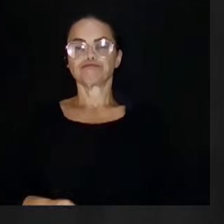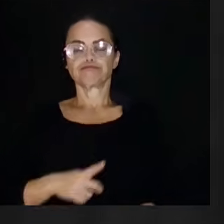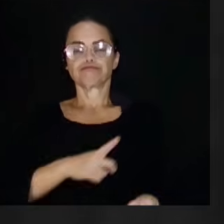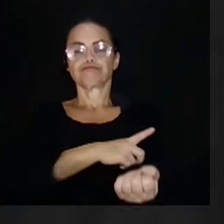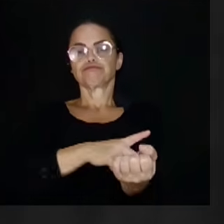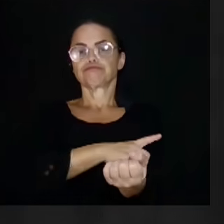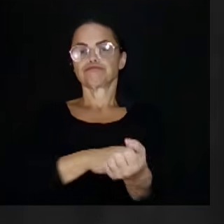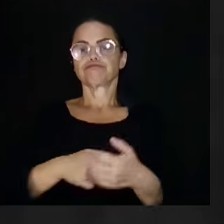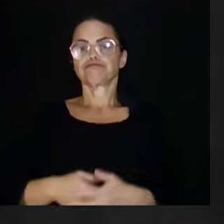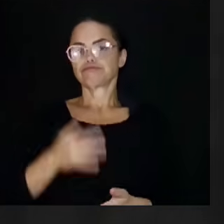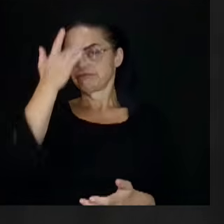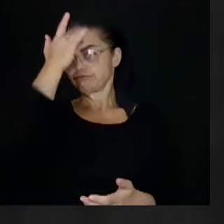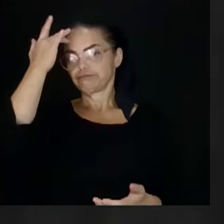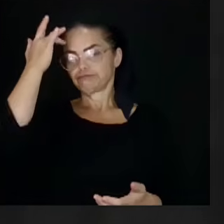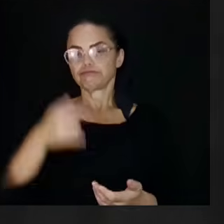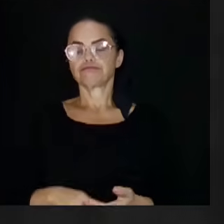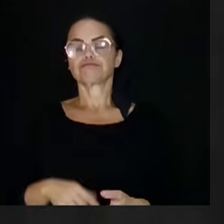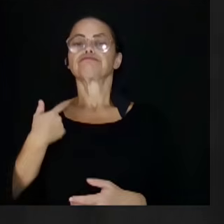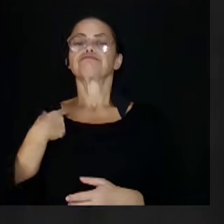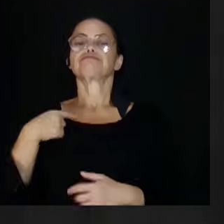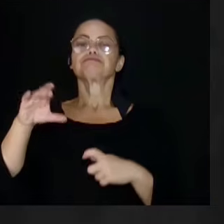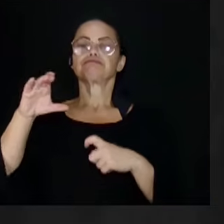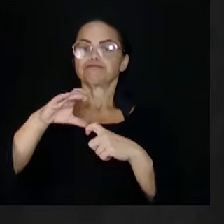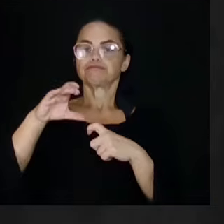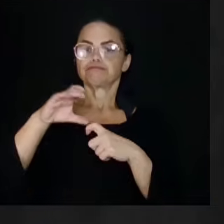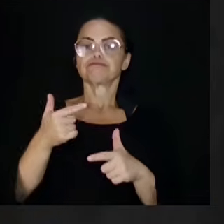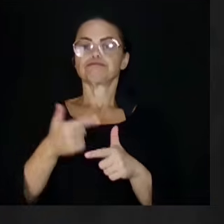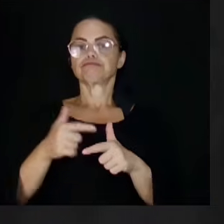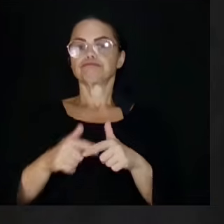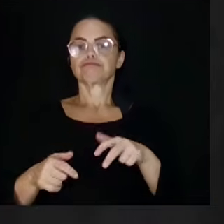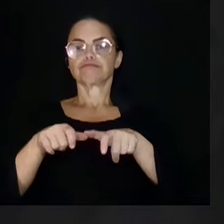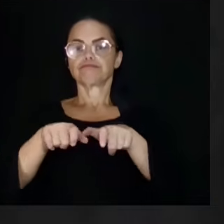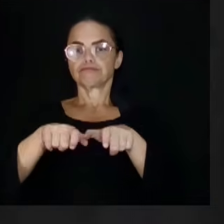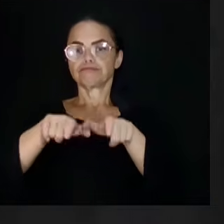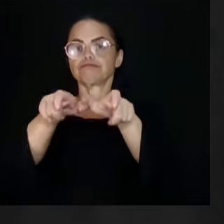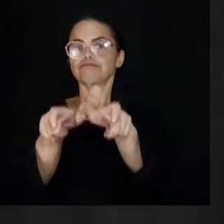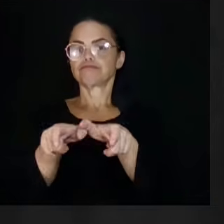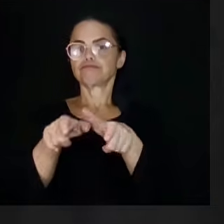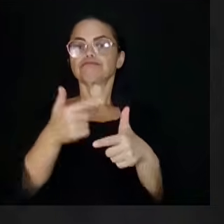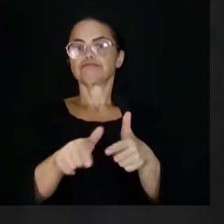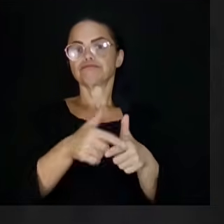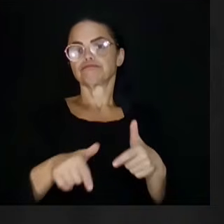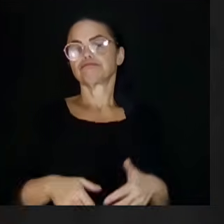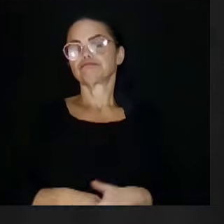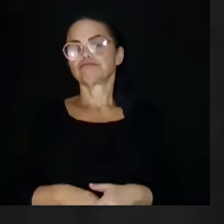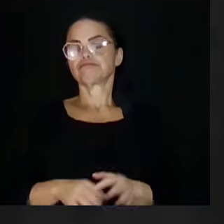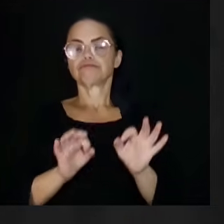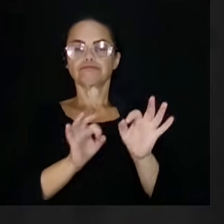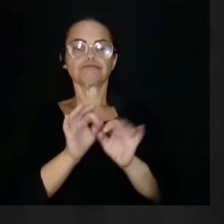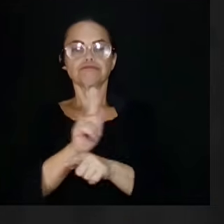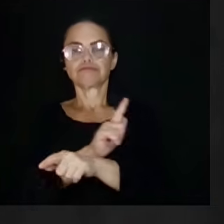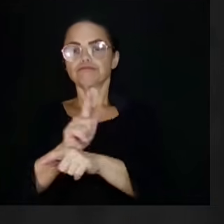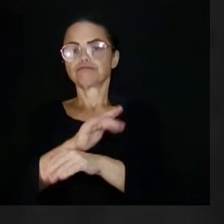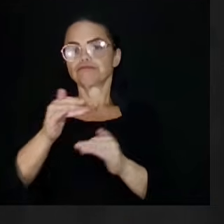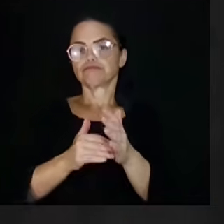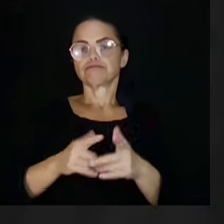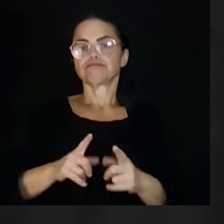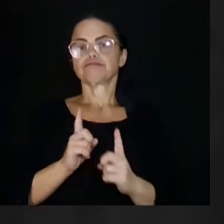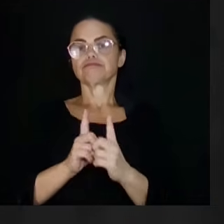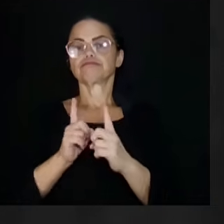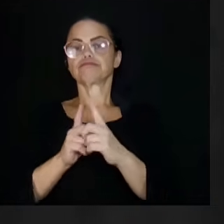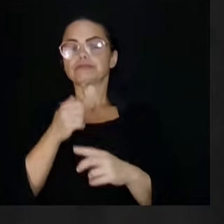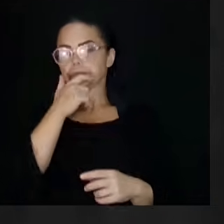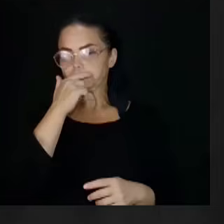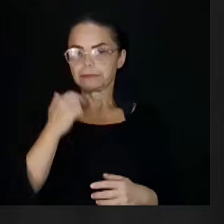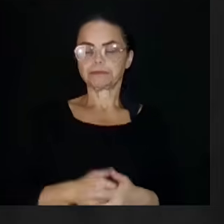Se a pessoa está com queixa ginecológica, é o mesmo clínico. Então, a gente precisa gerenciar todos esses atendimentos. Então, quando